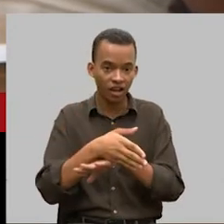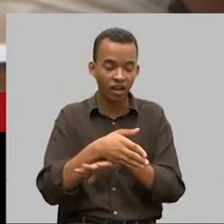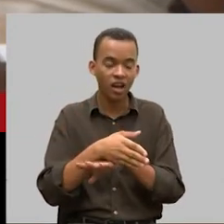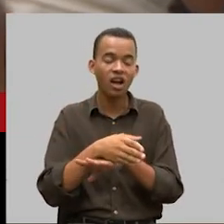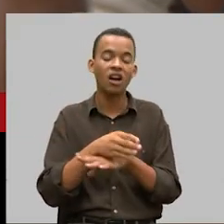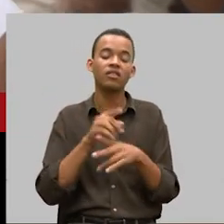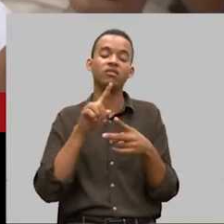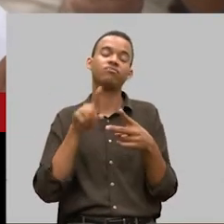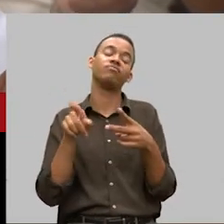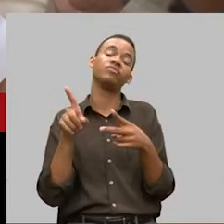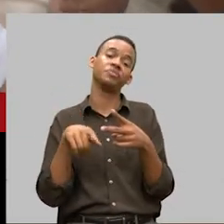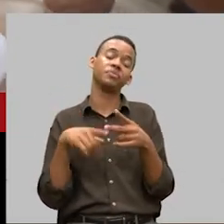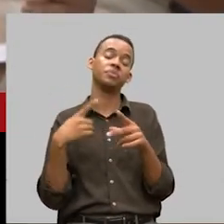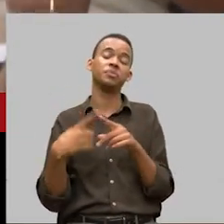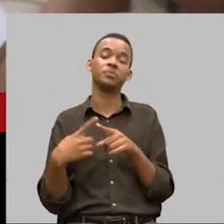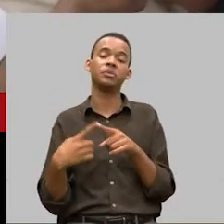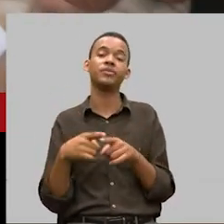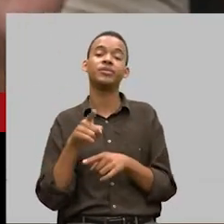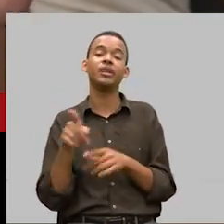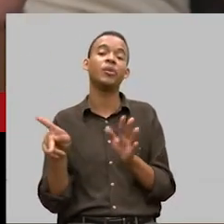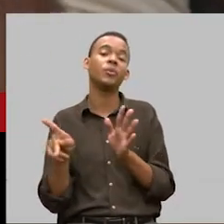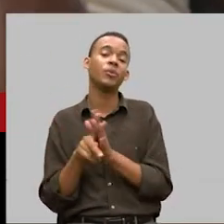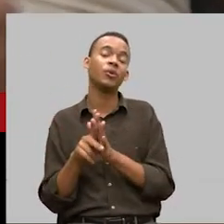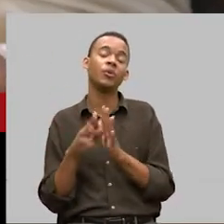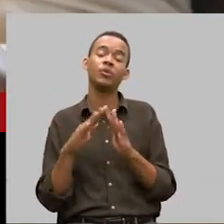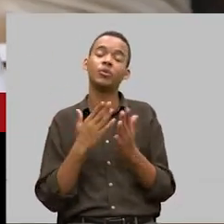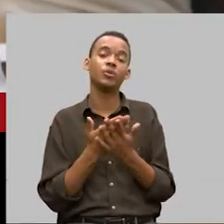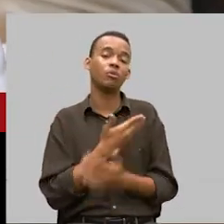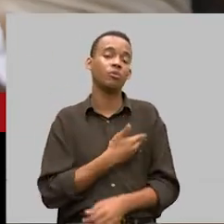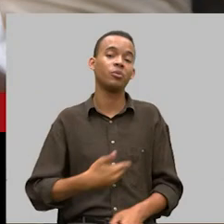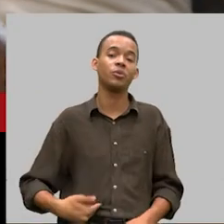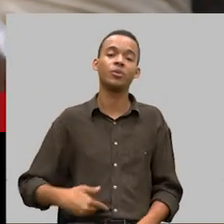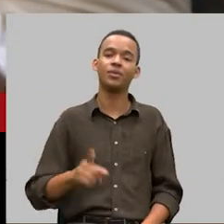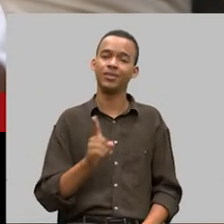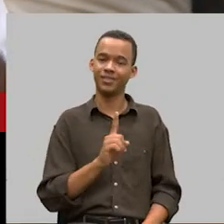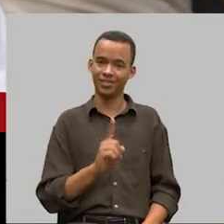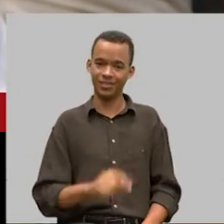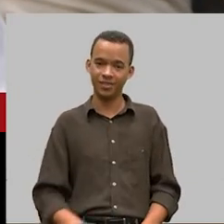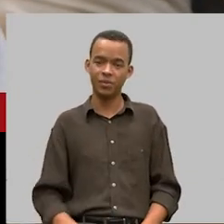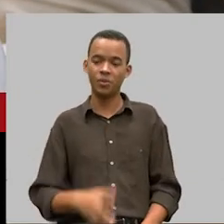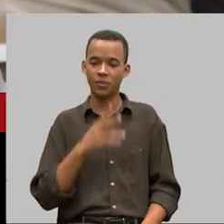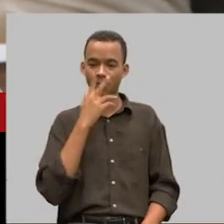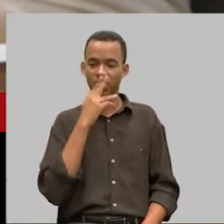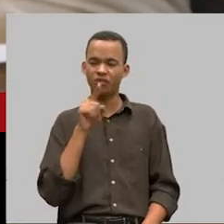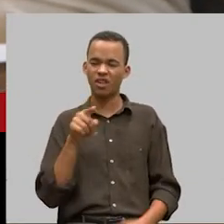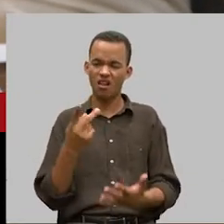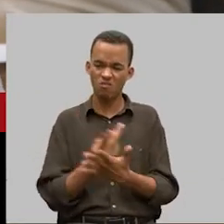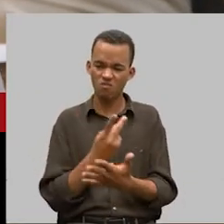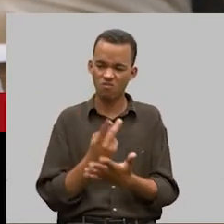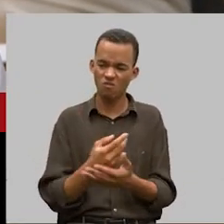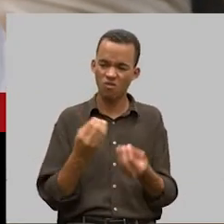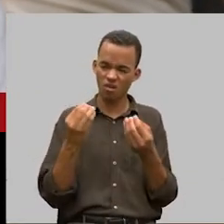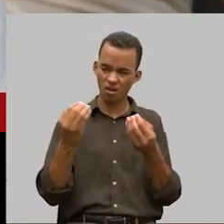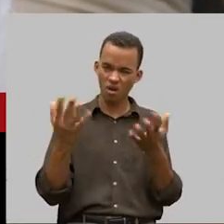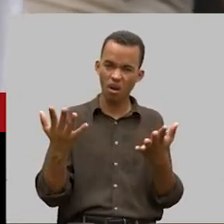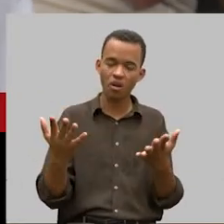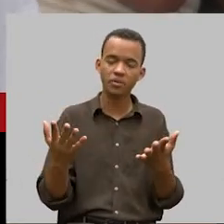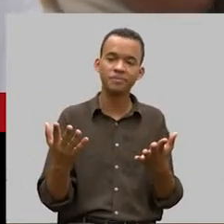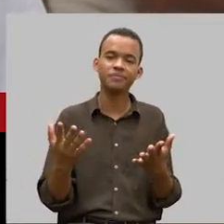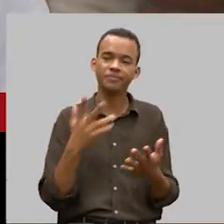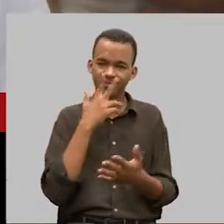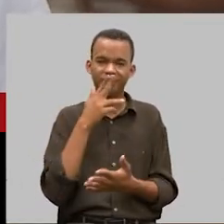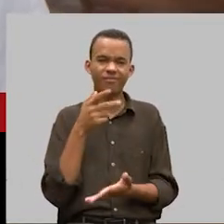po porque você você tipo assim você teimou né você não devia ter feito isso você teimou e fez então tá